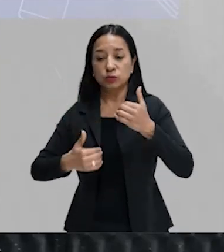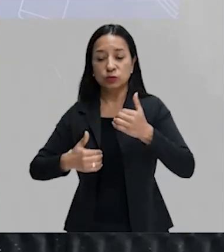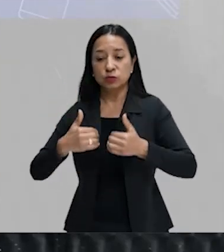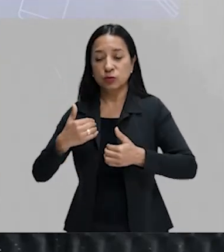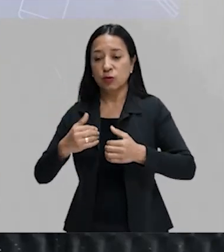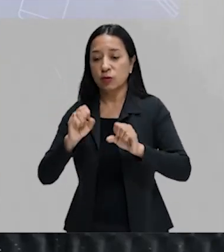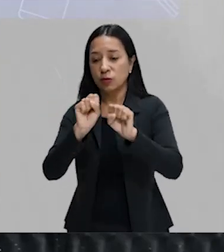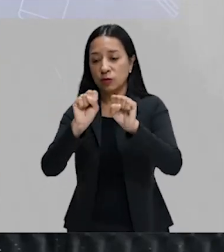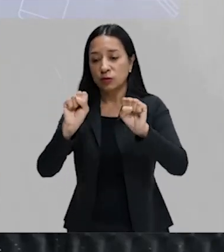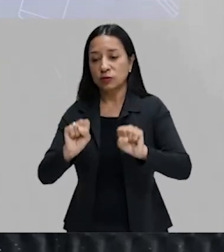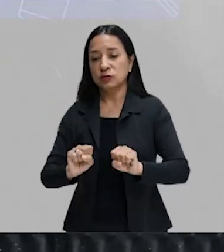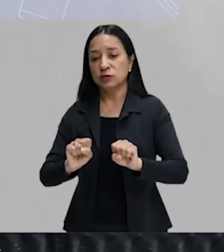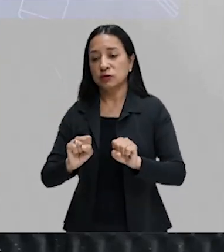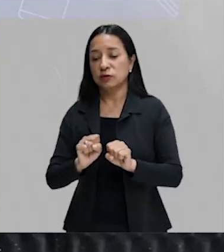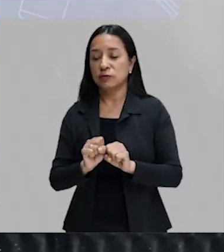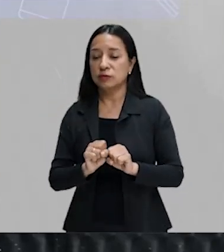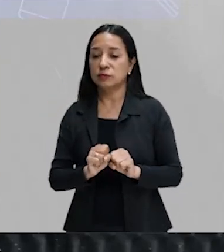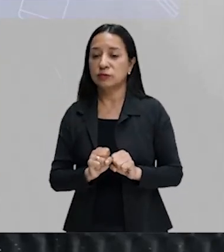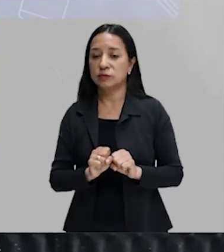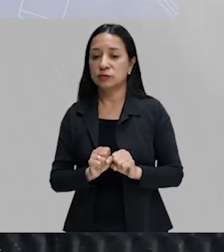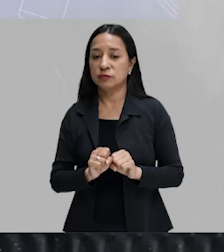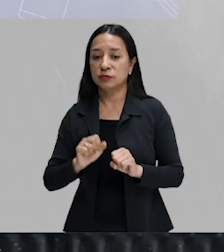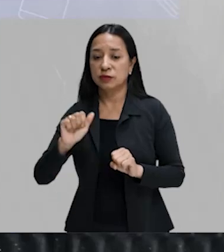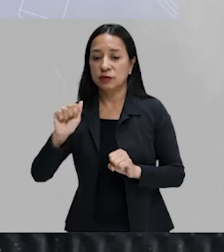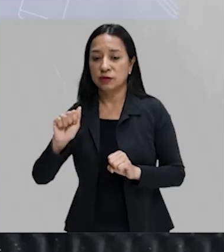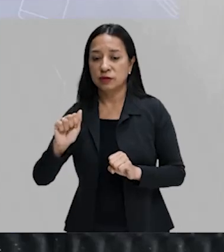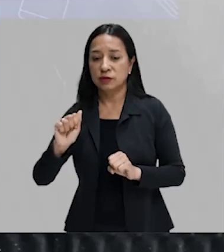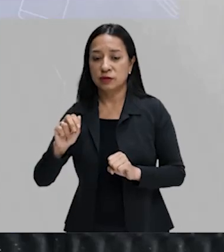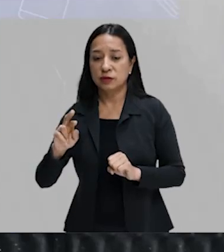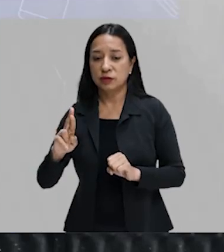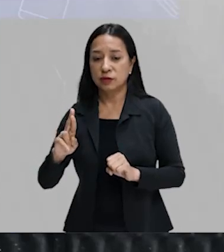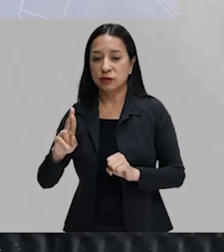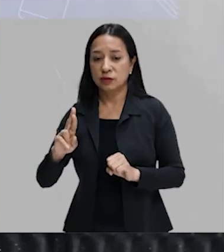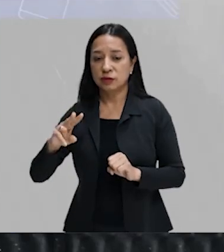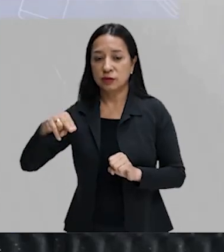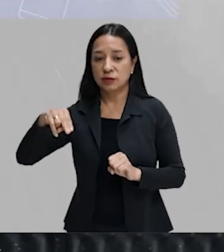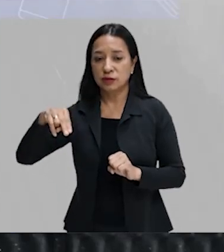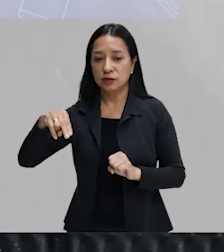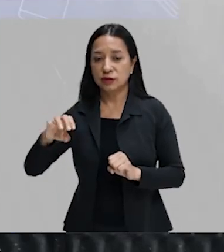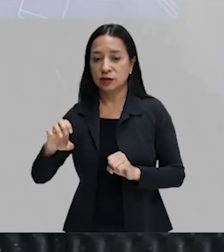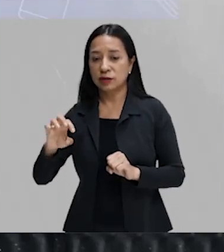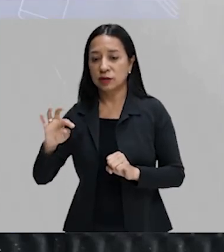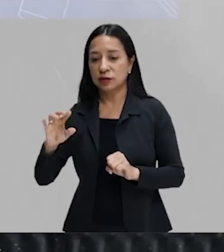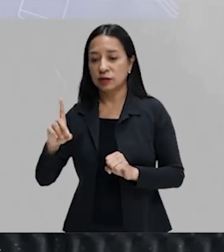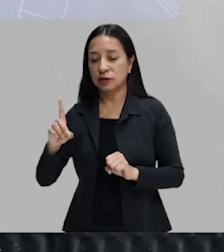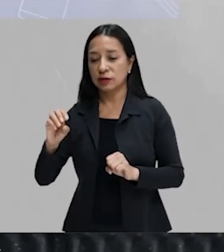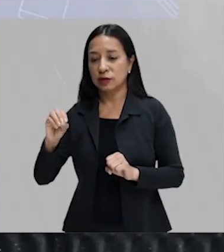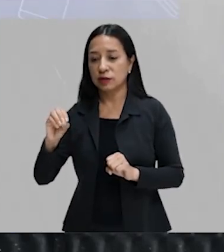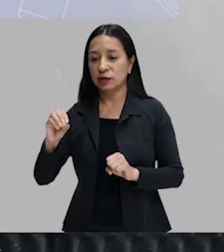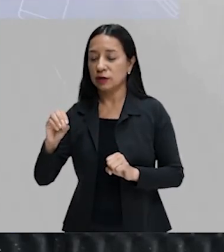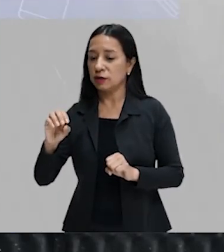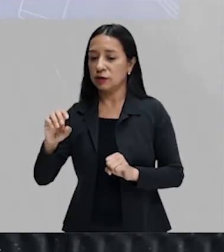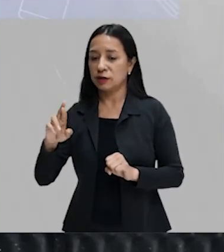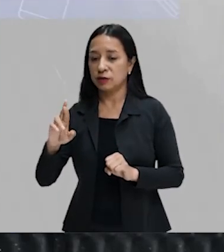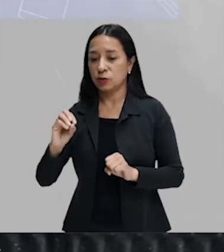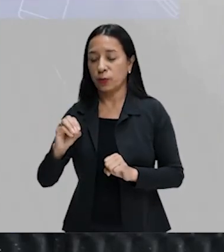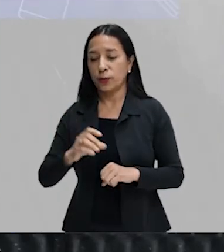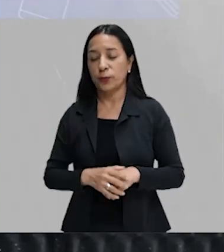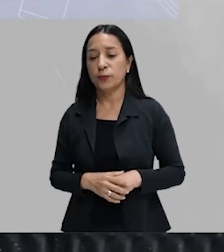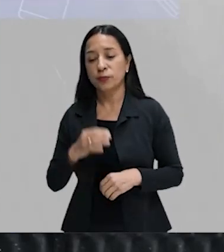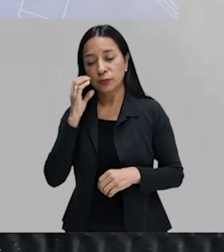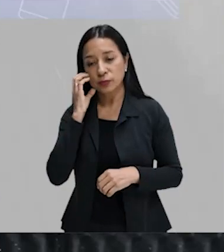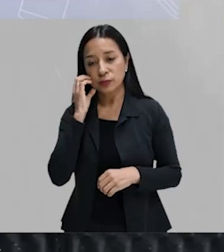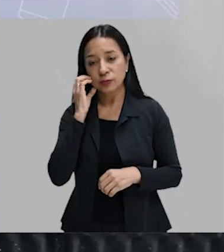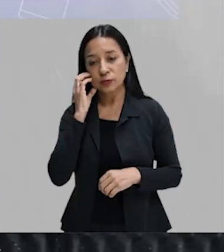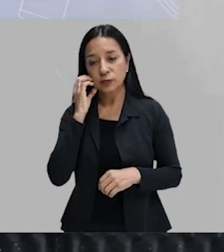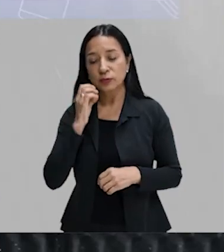digestório. É chamado de arquêntero. Arquêntero, beleza? Então, o que vocês estão vendo aqui não é o celoma,